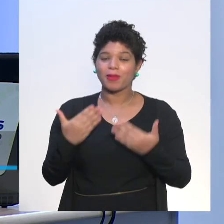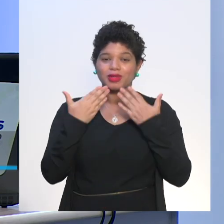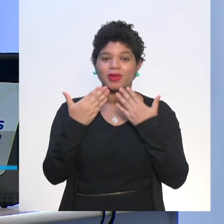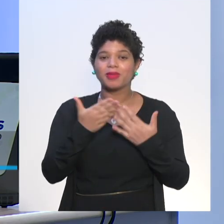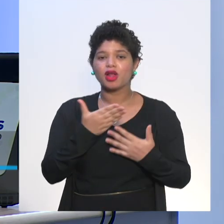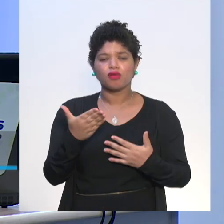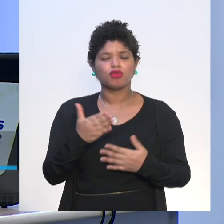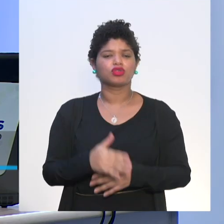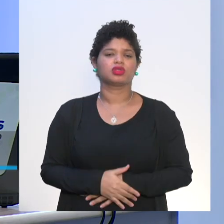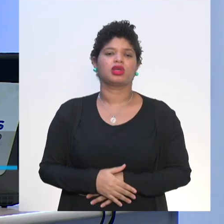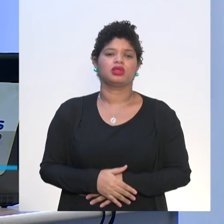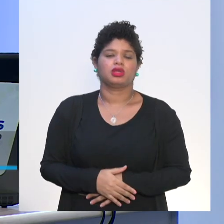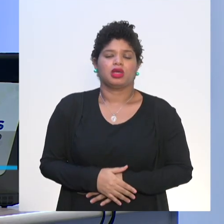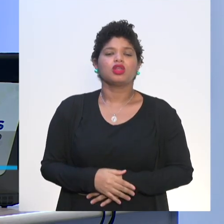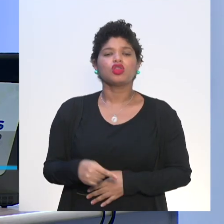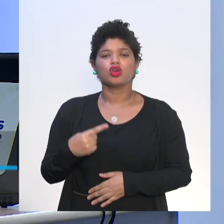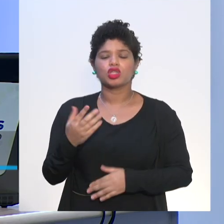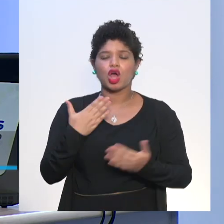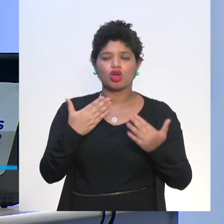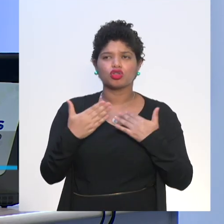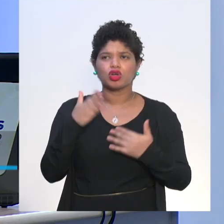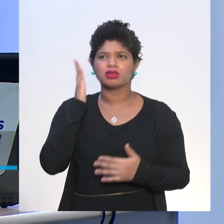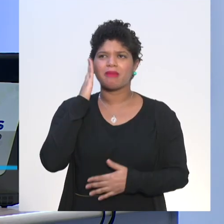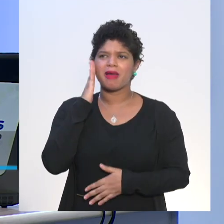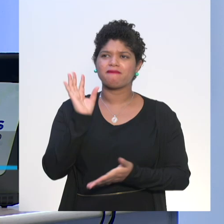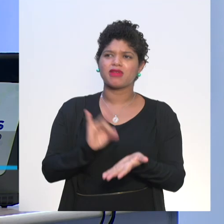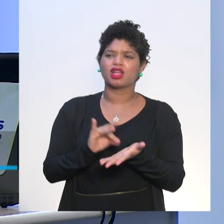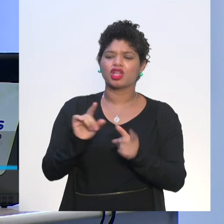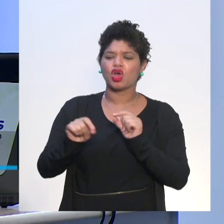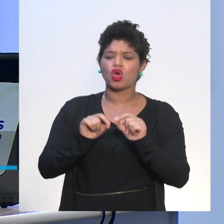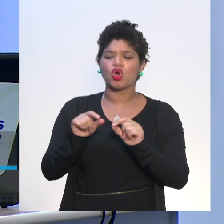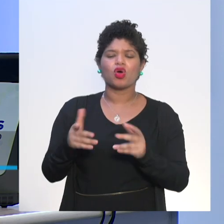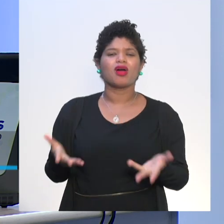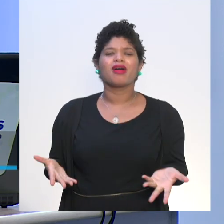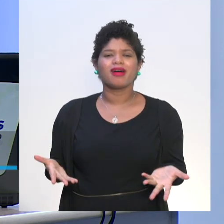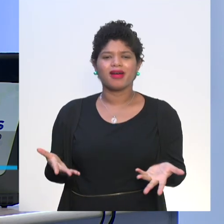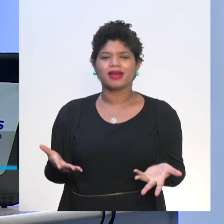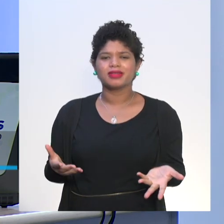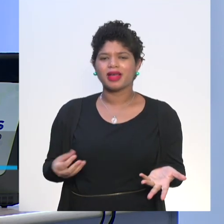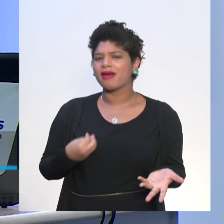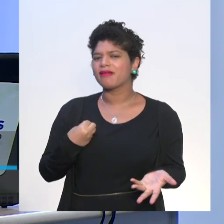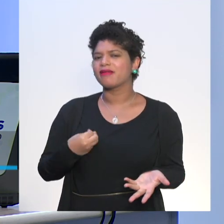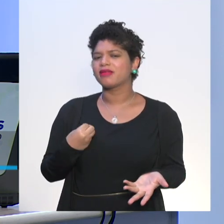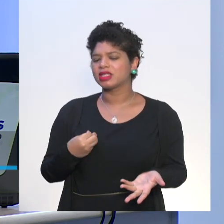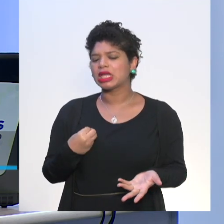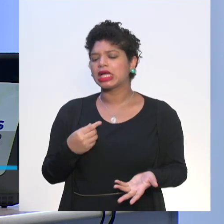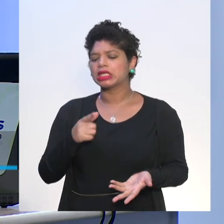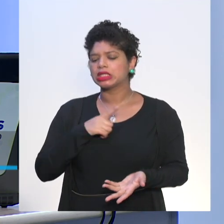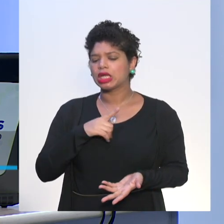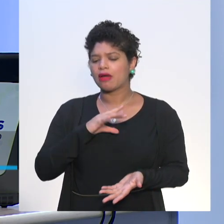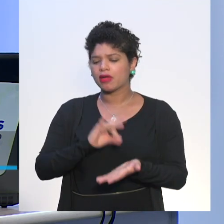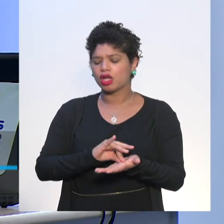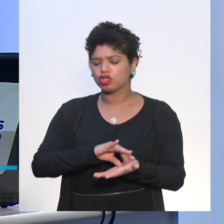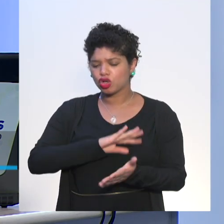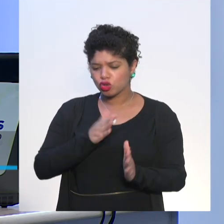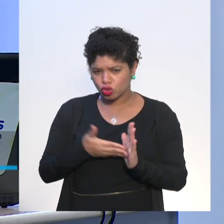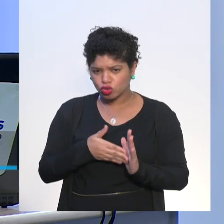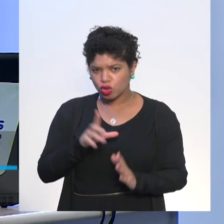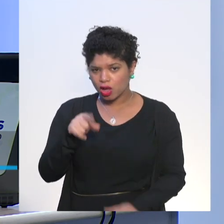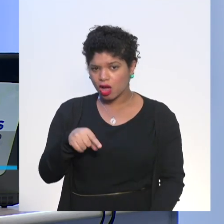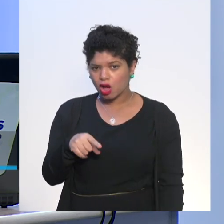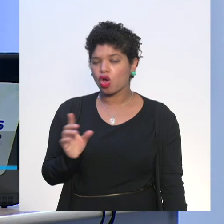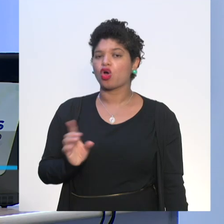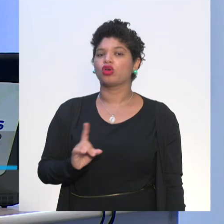no fundo, essa discussão sobre o que é verdade, existe verdade absoluta ou não,